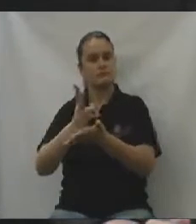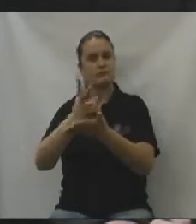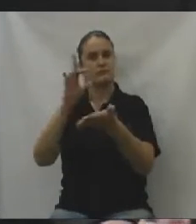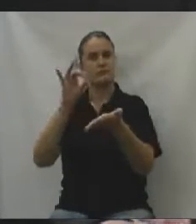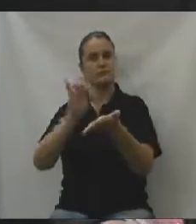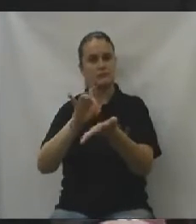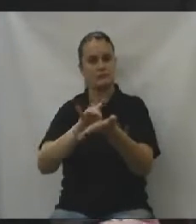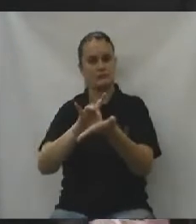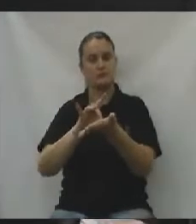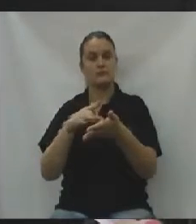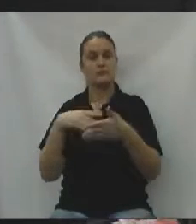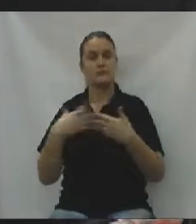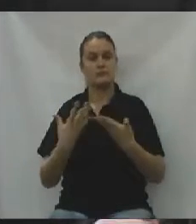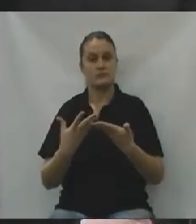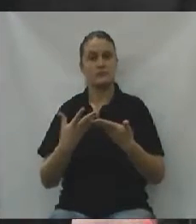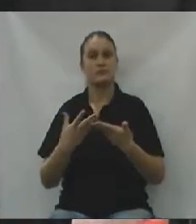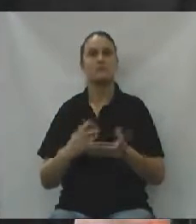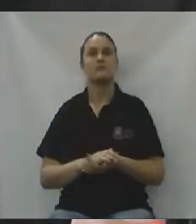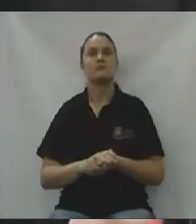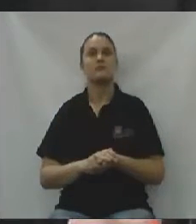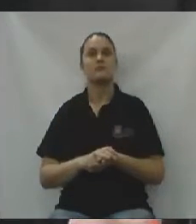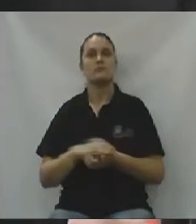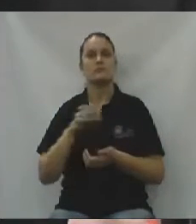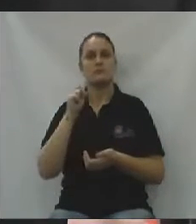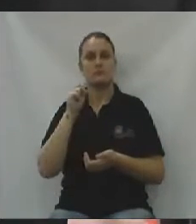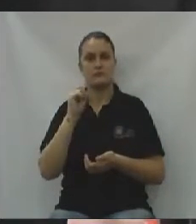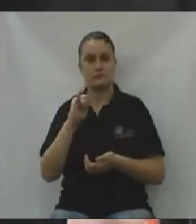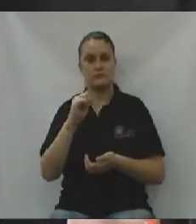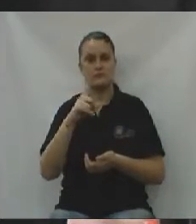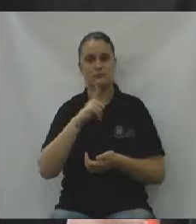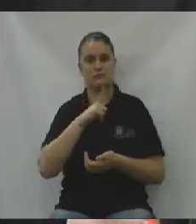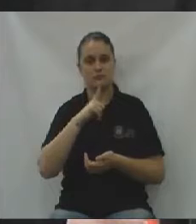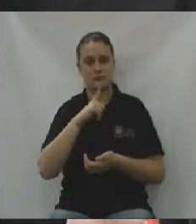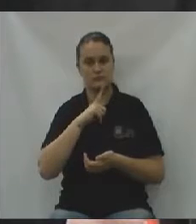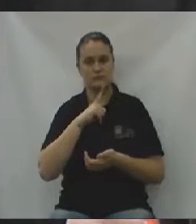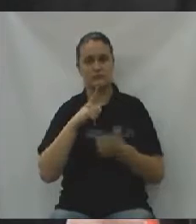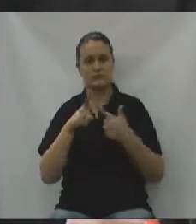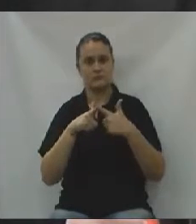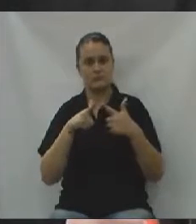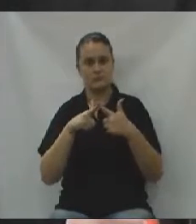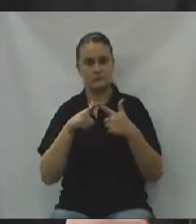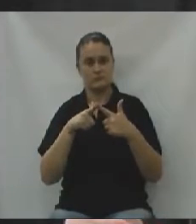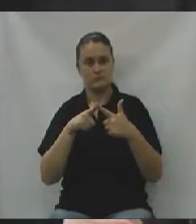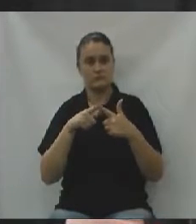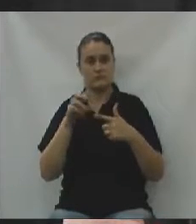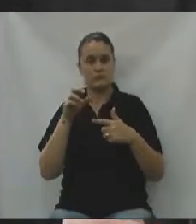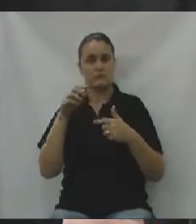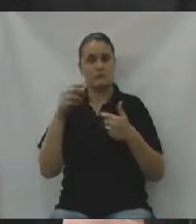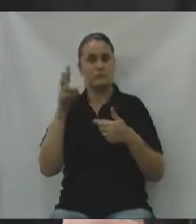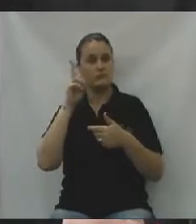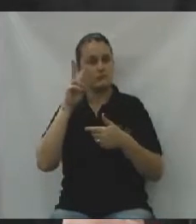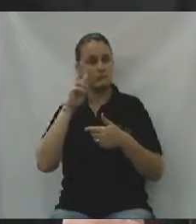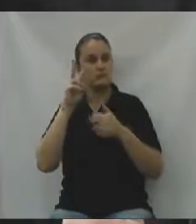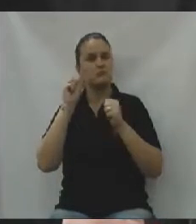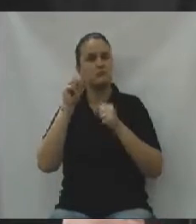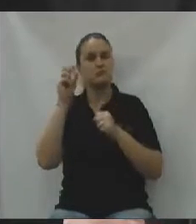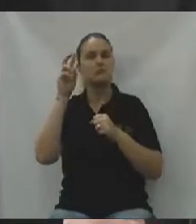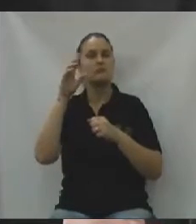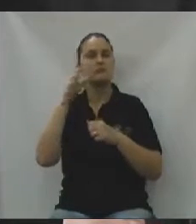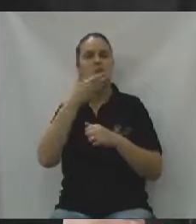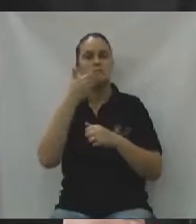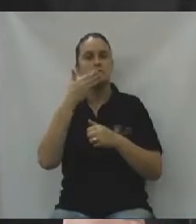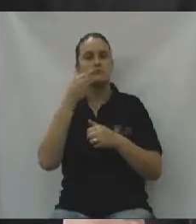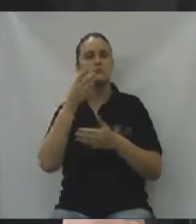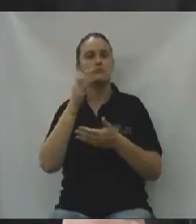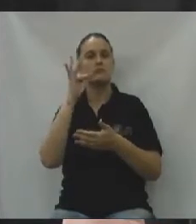repete. E, uma vez tendo registro disso, faz com que possamos melhorar a cada vez